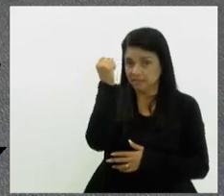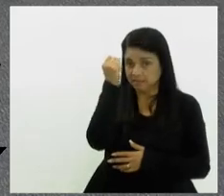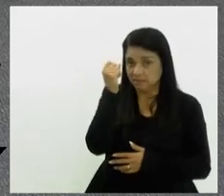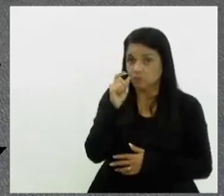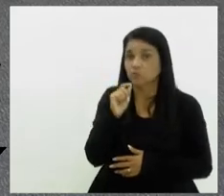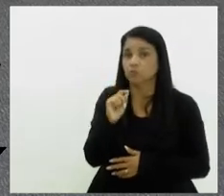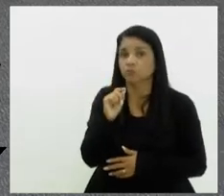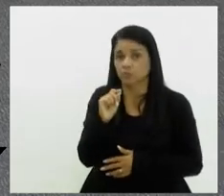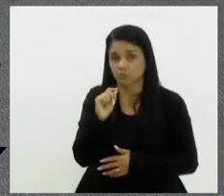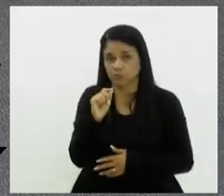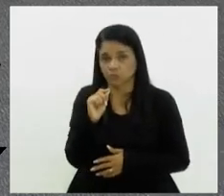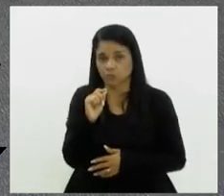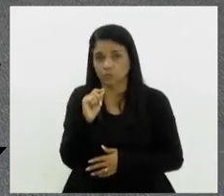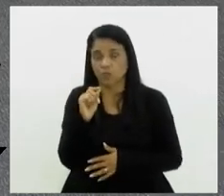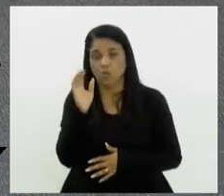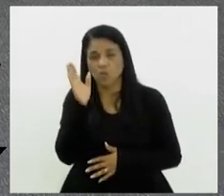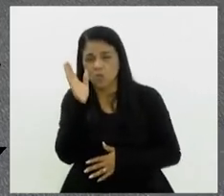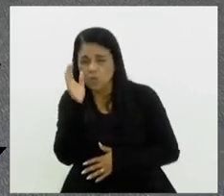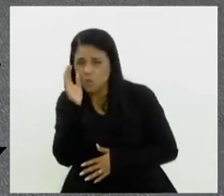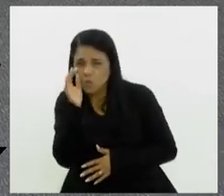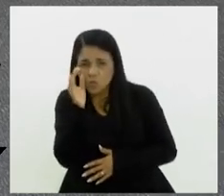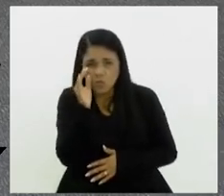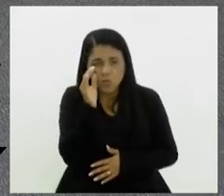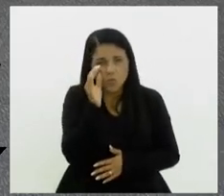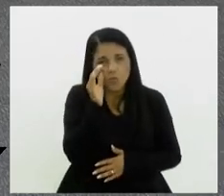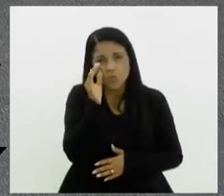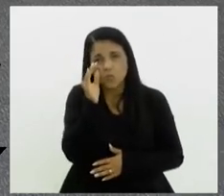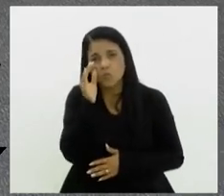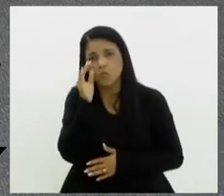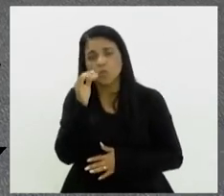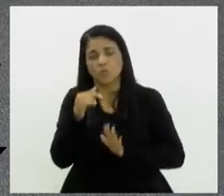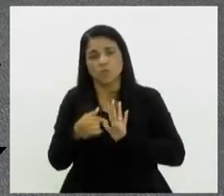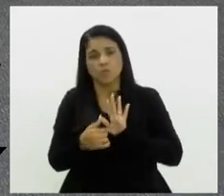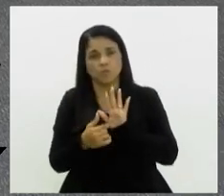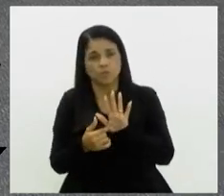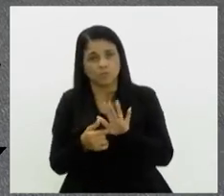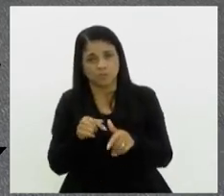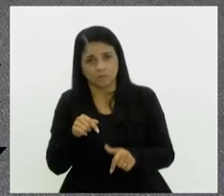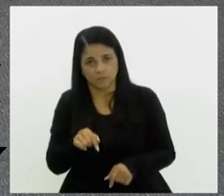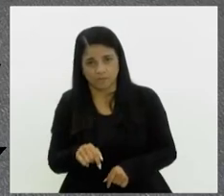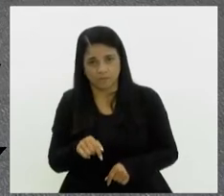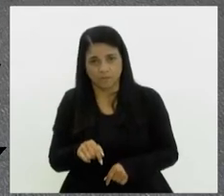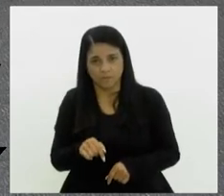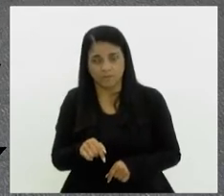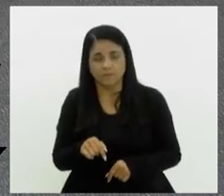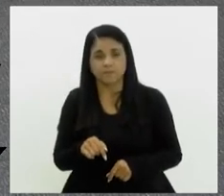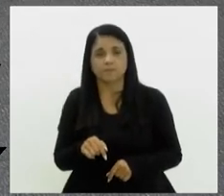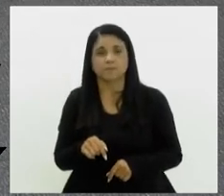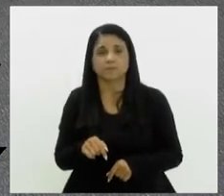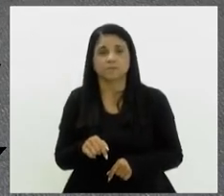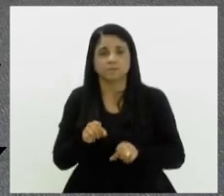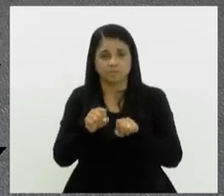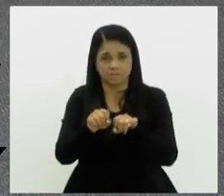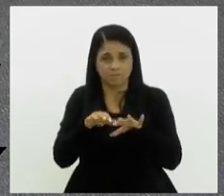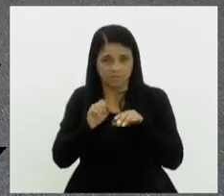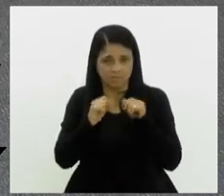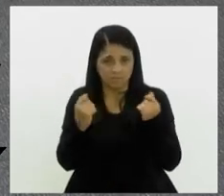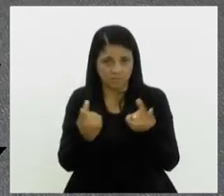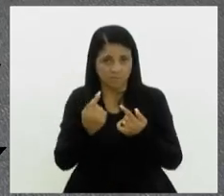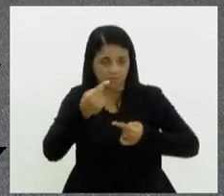que, observando, até para trazer para essa casa, né, como parte de um